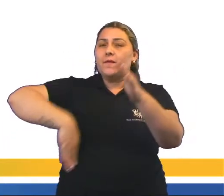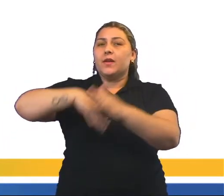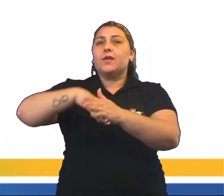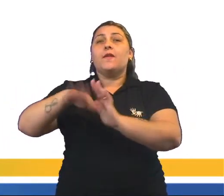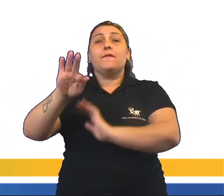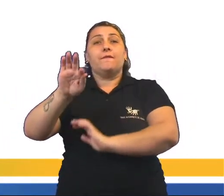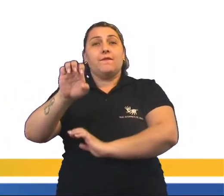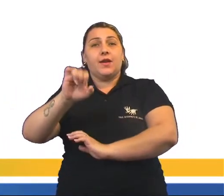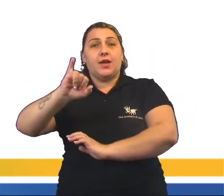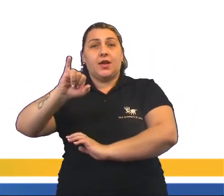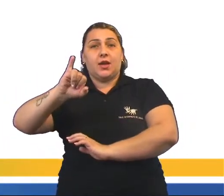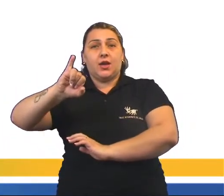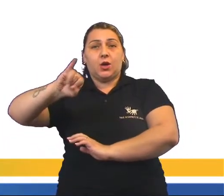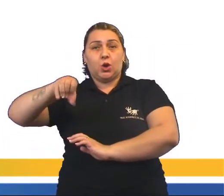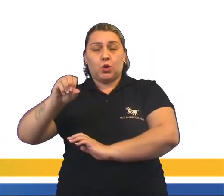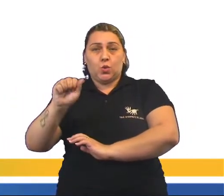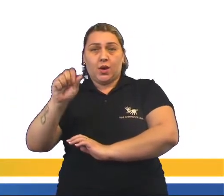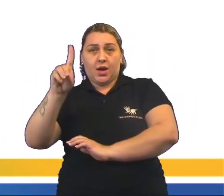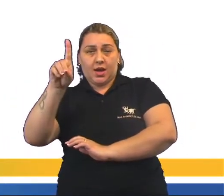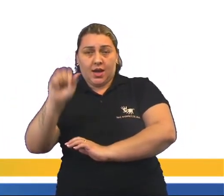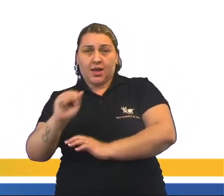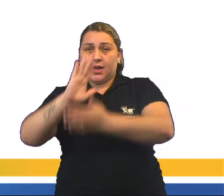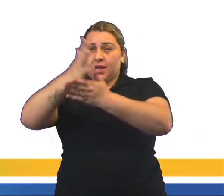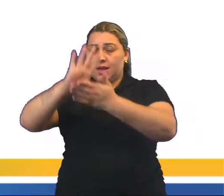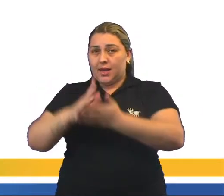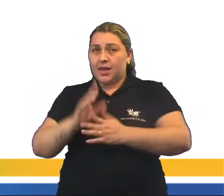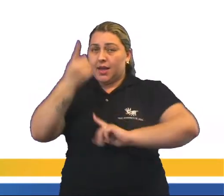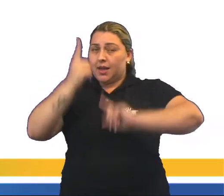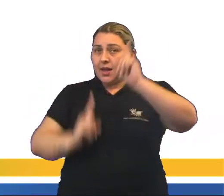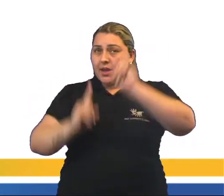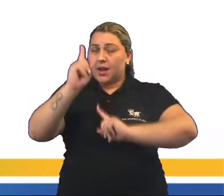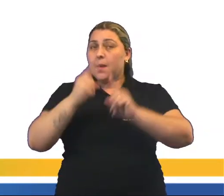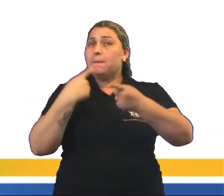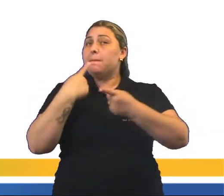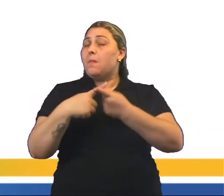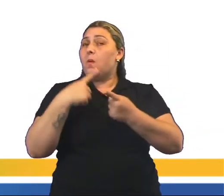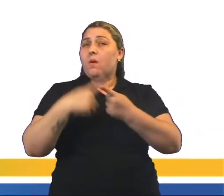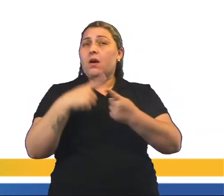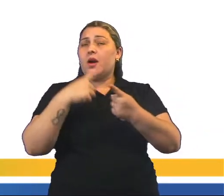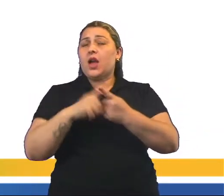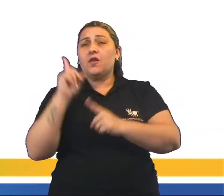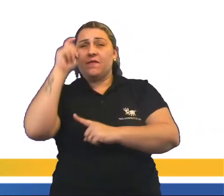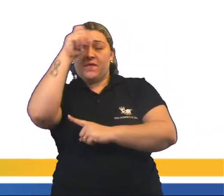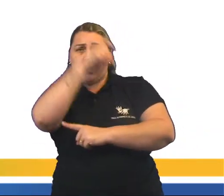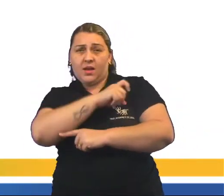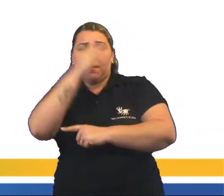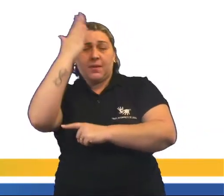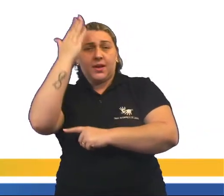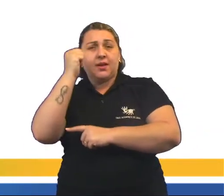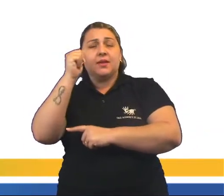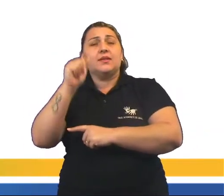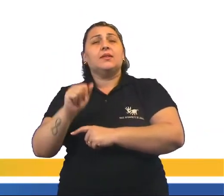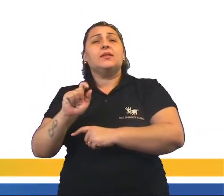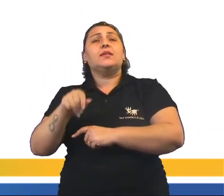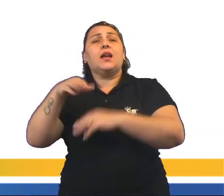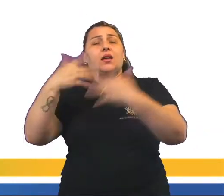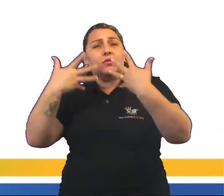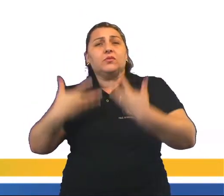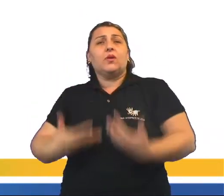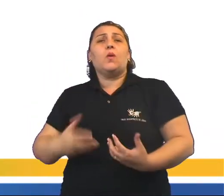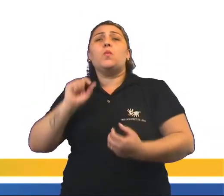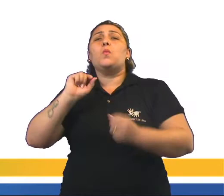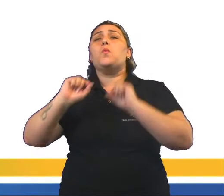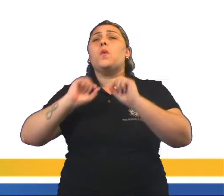e carnaval? Por que será que temos tanta necessidade de definir quem somos? Qual a nossa identidade? O que